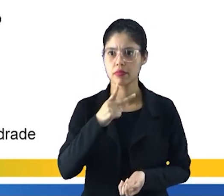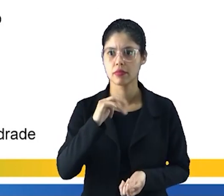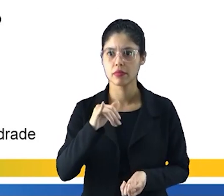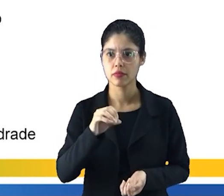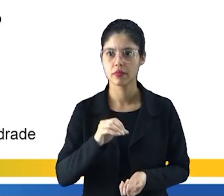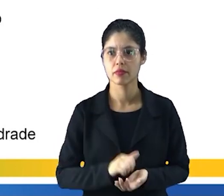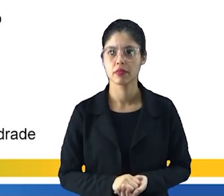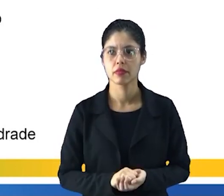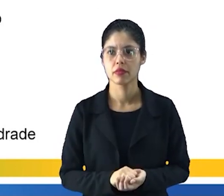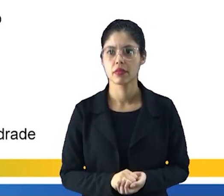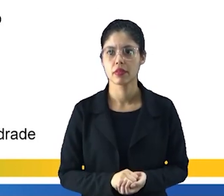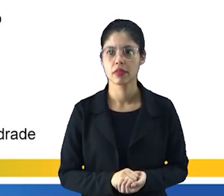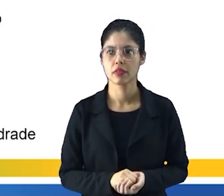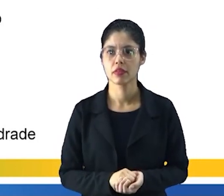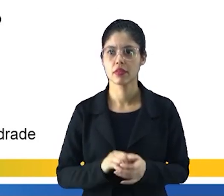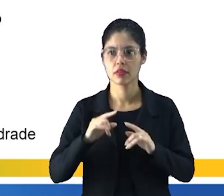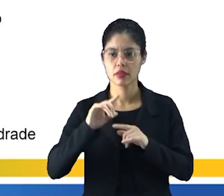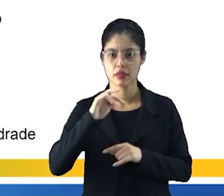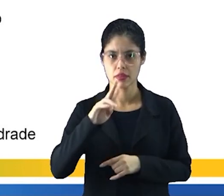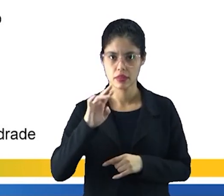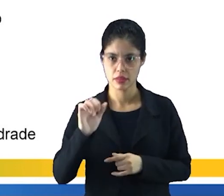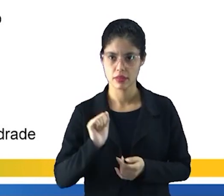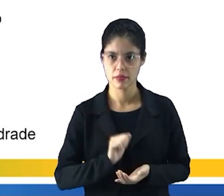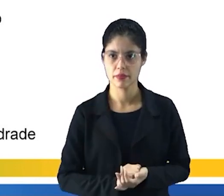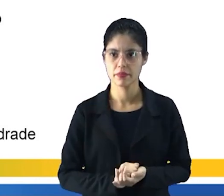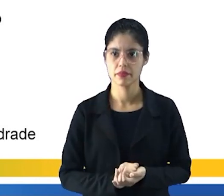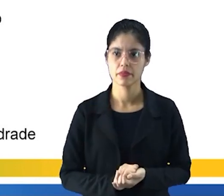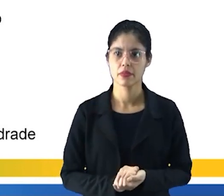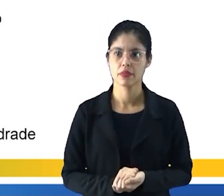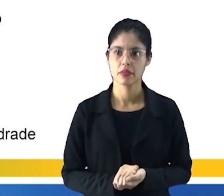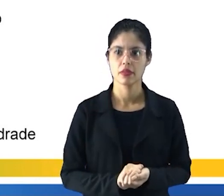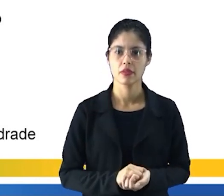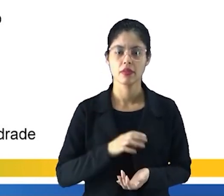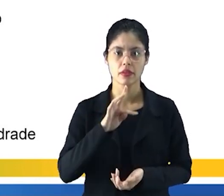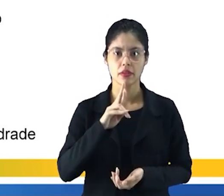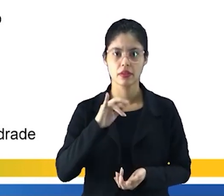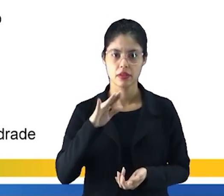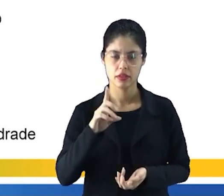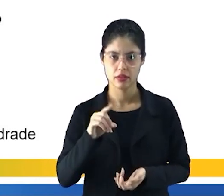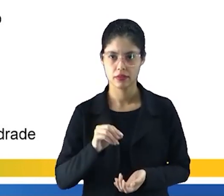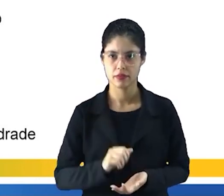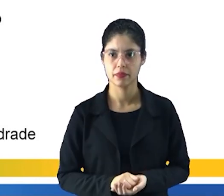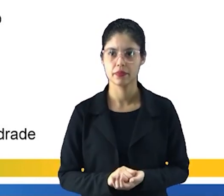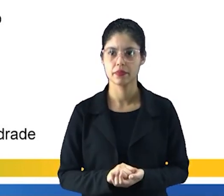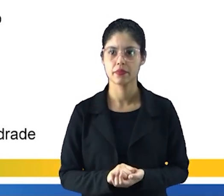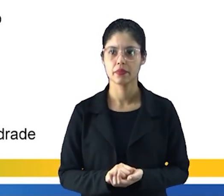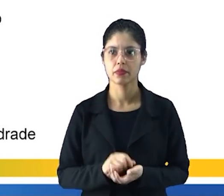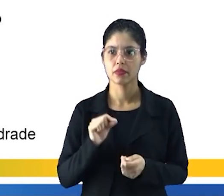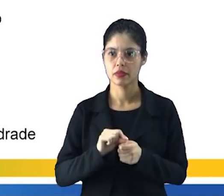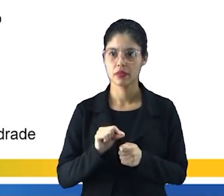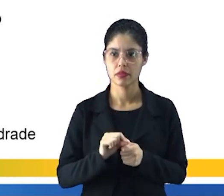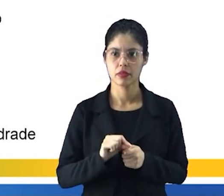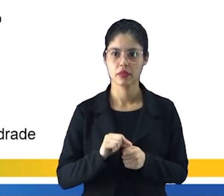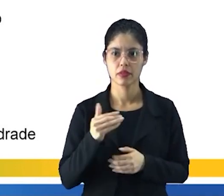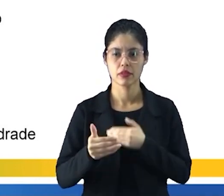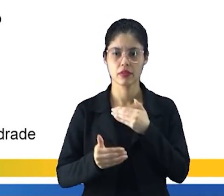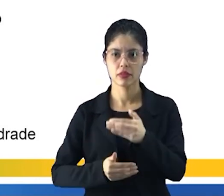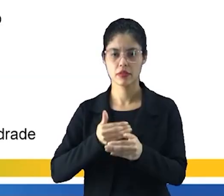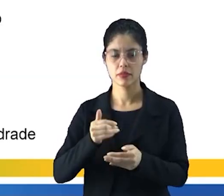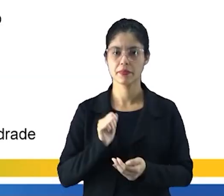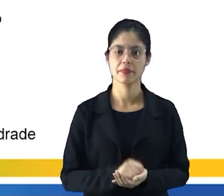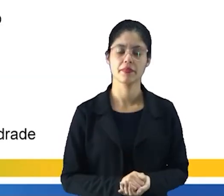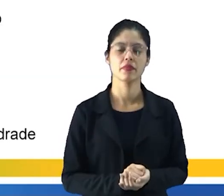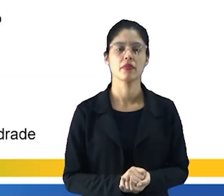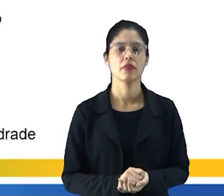pior, pior, para telha dizem teia, para telhado dizem teiado e vão fazendo